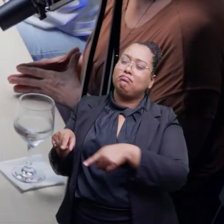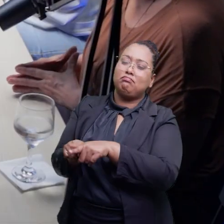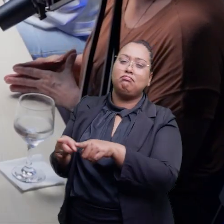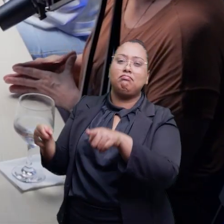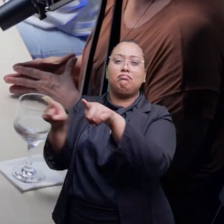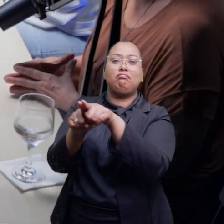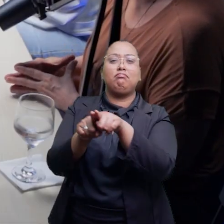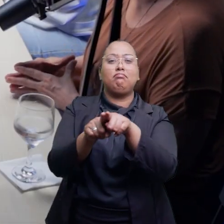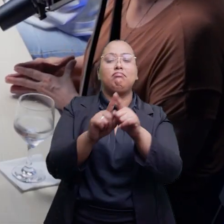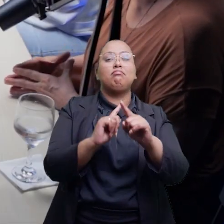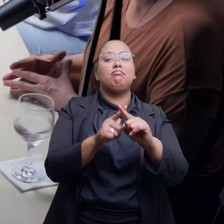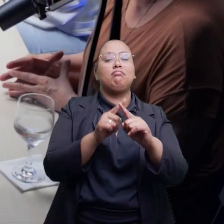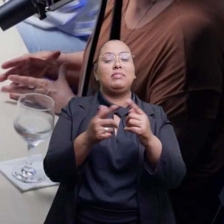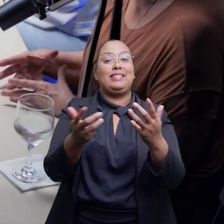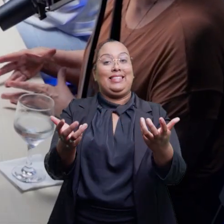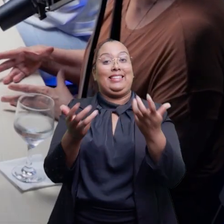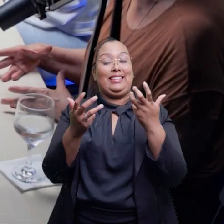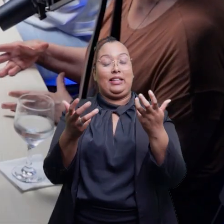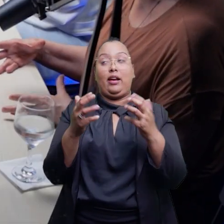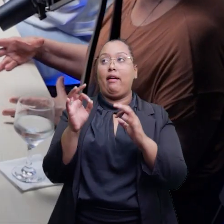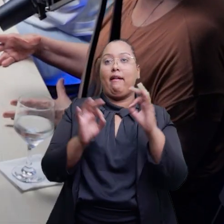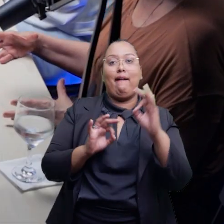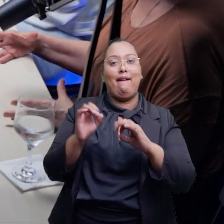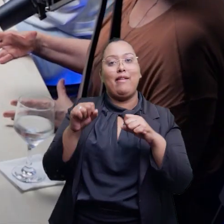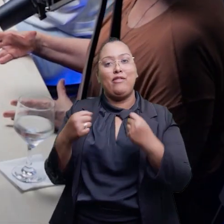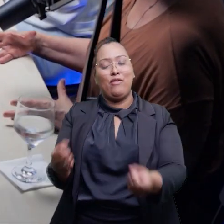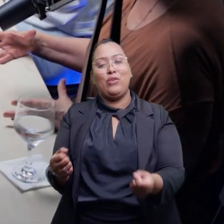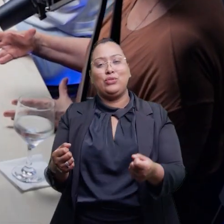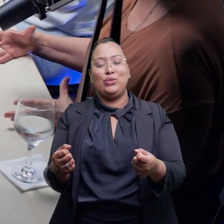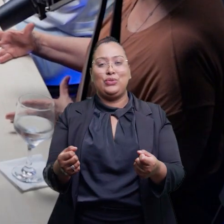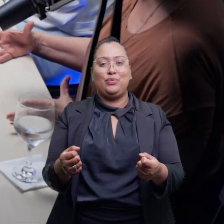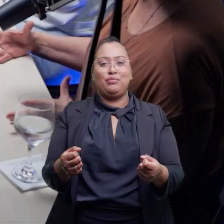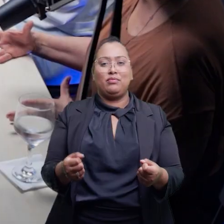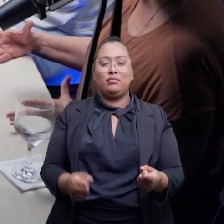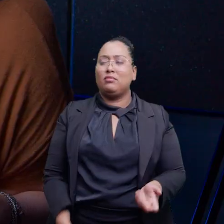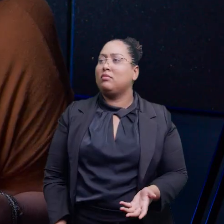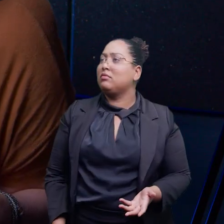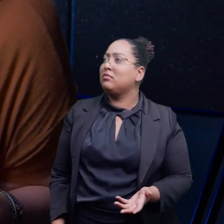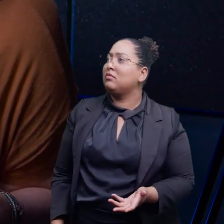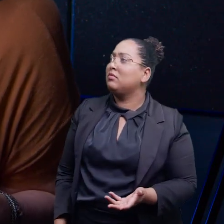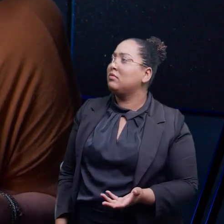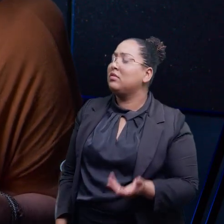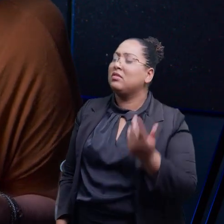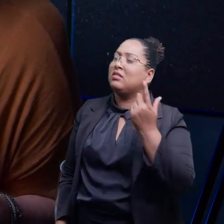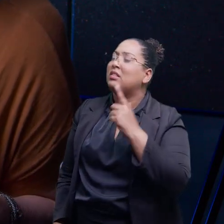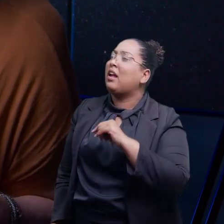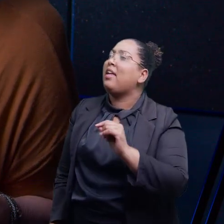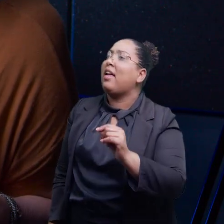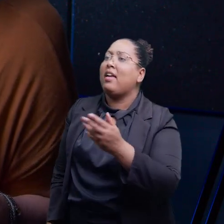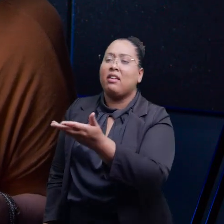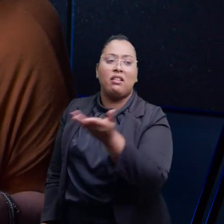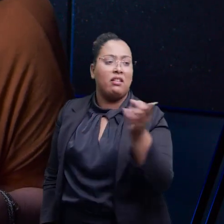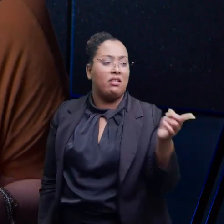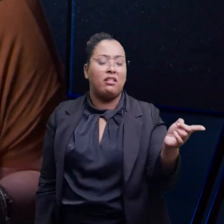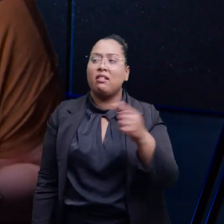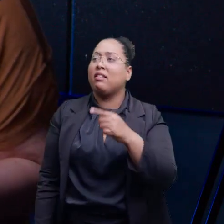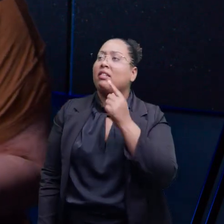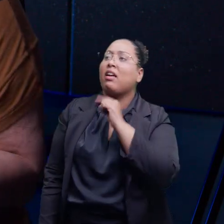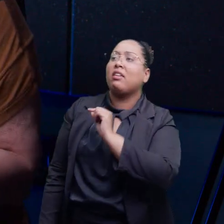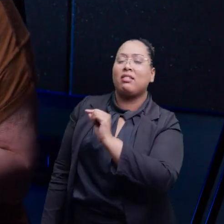poder trabalhar esse desafio específico. Quem é? É uma coisa tão subjetiva,